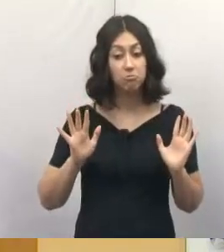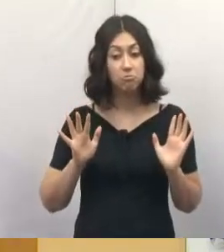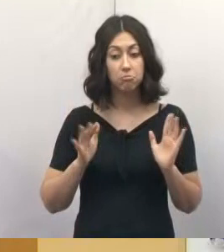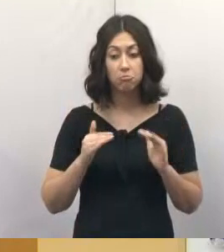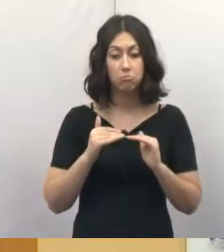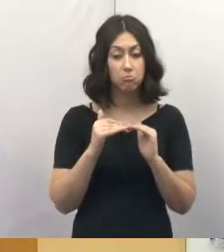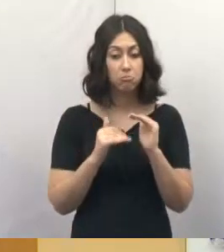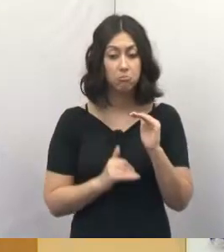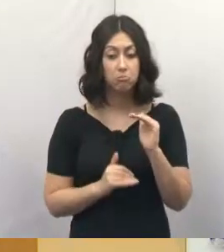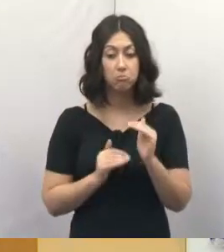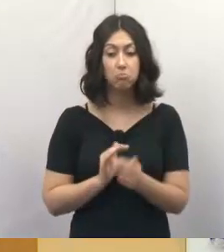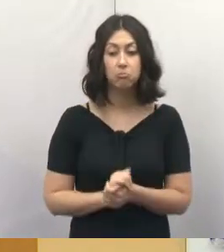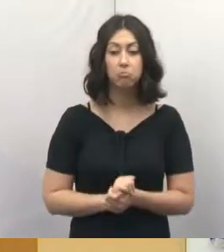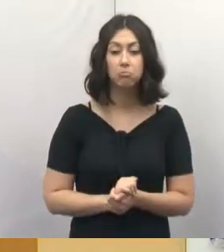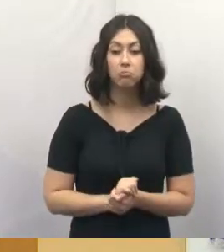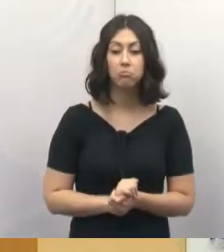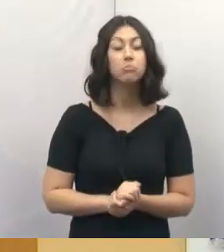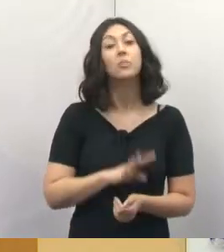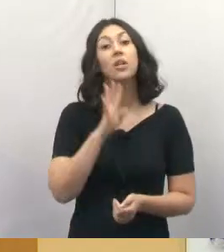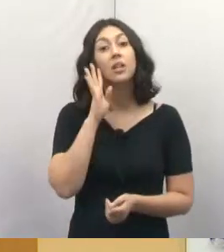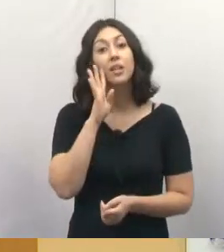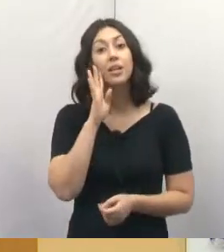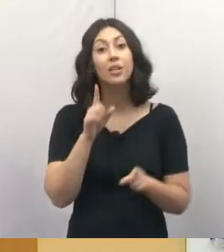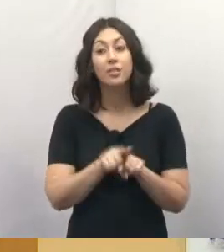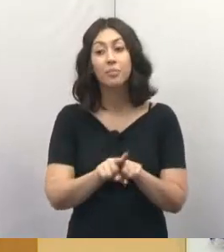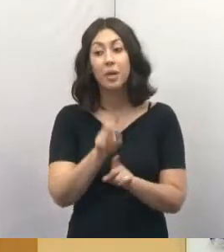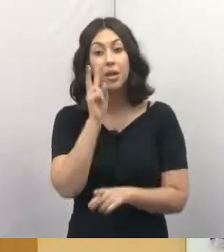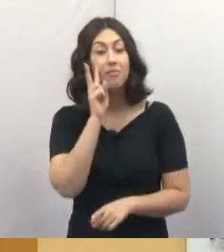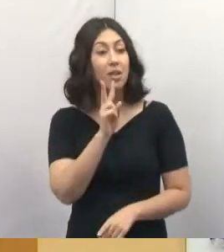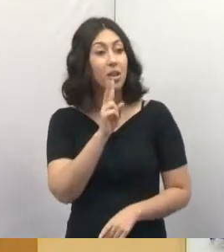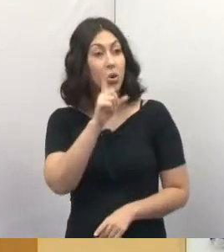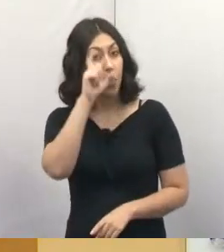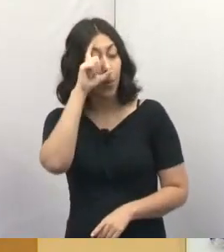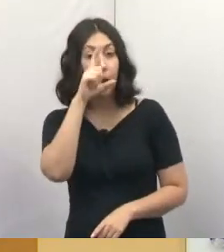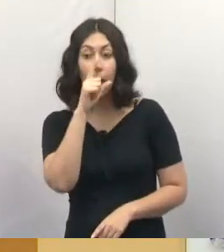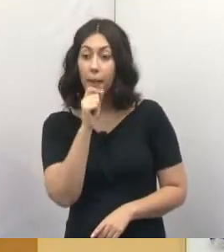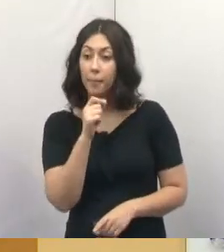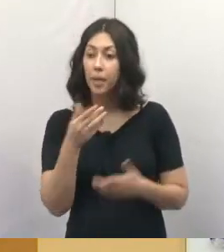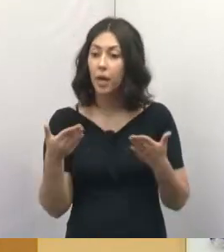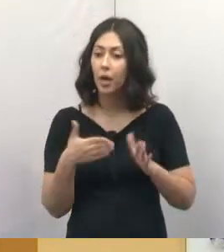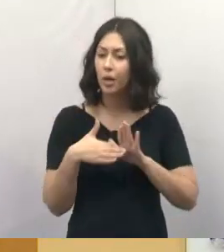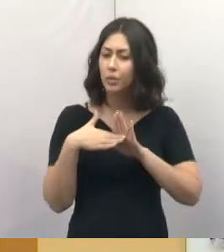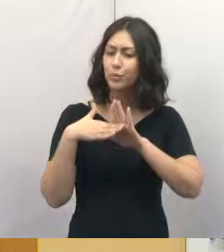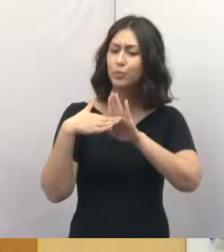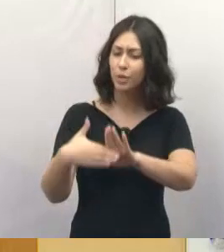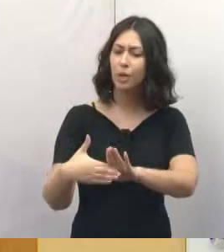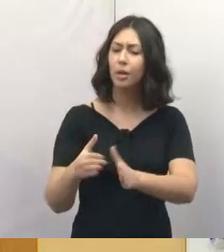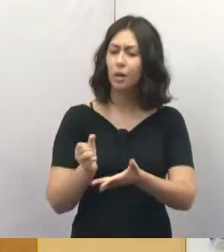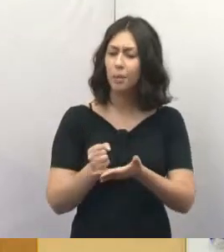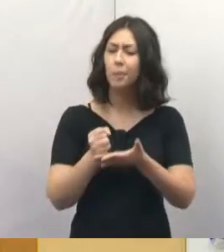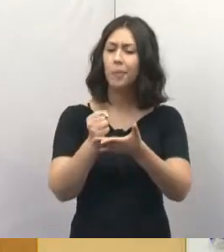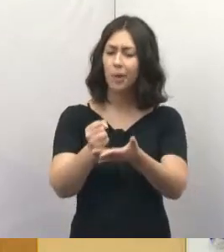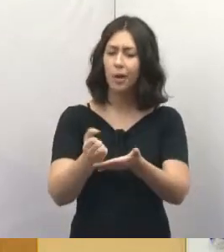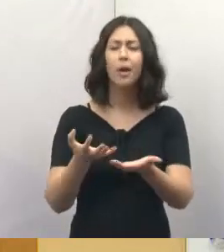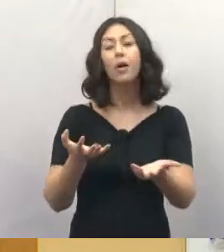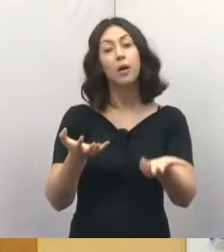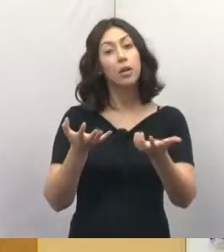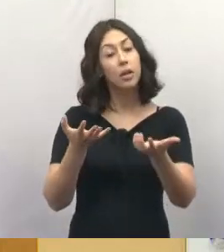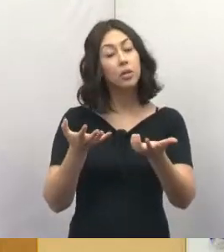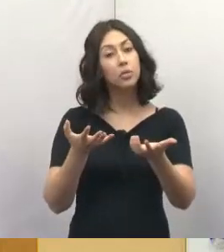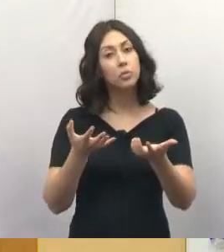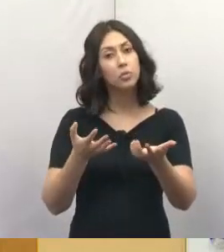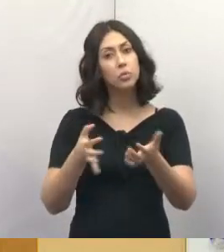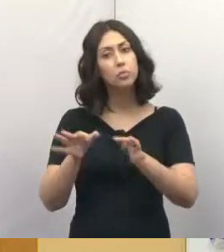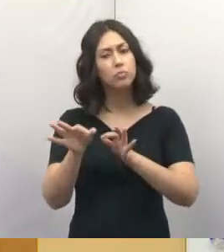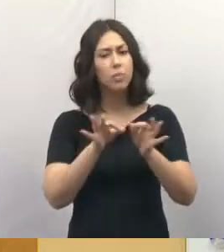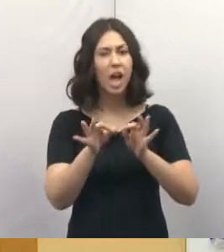parecer favorável, mas é bacana ver também a atitude do Abner, né, de estar agregando, de estar querendo construir e